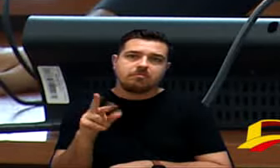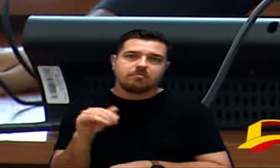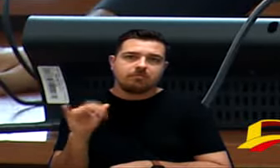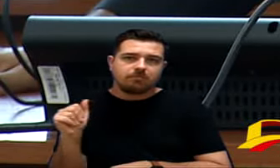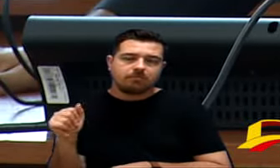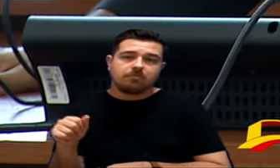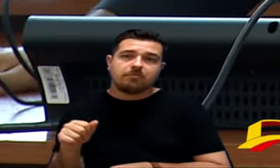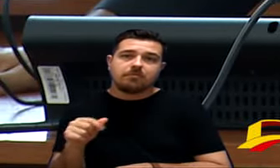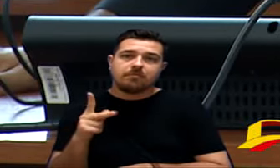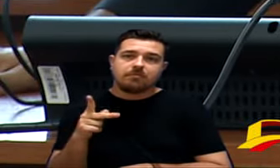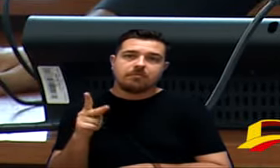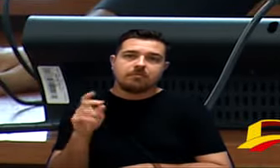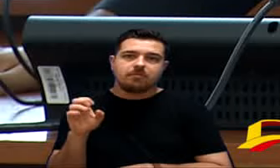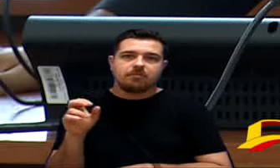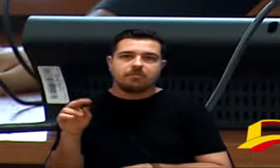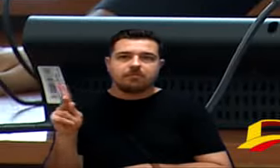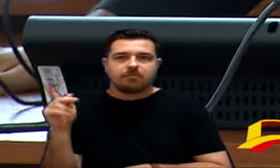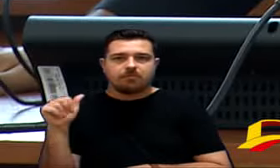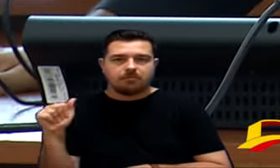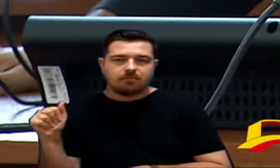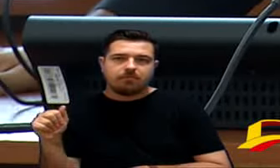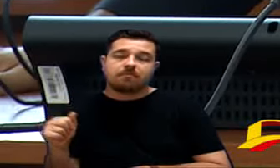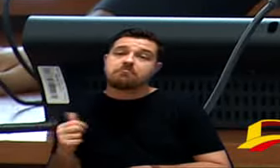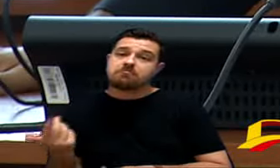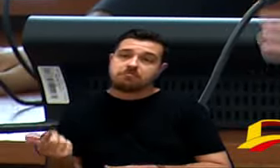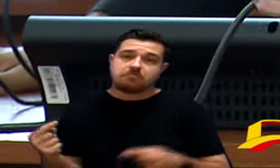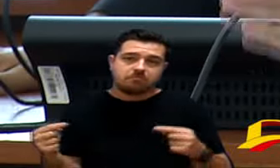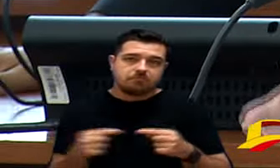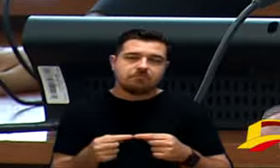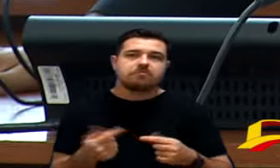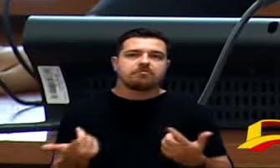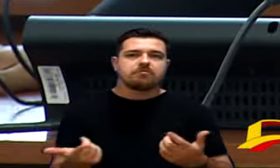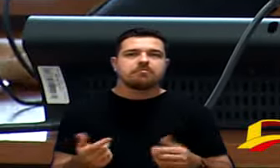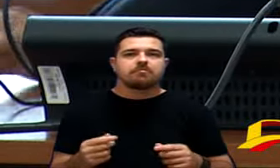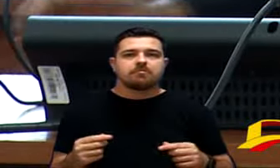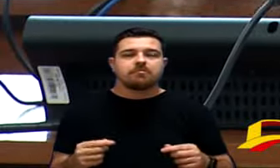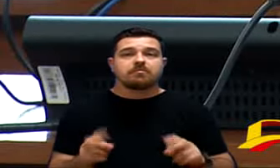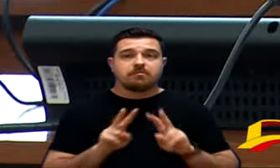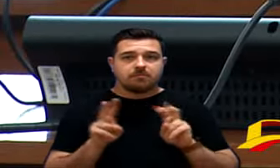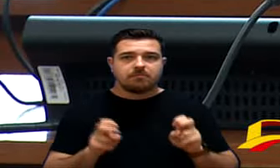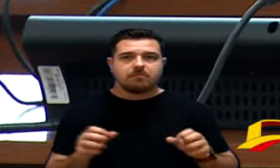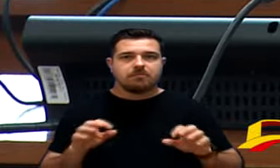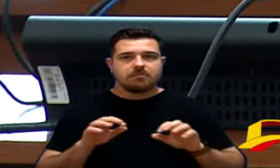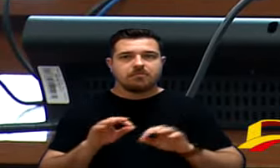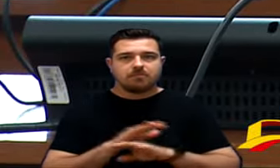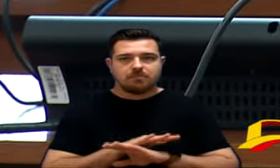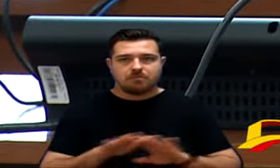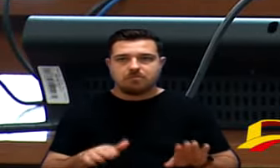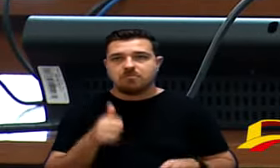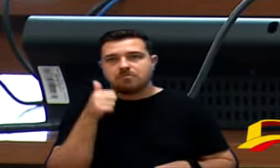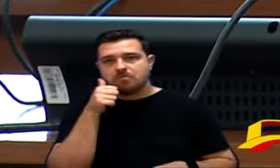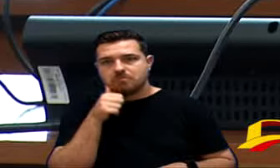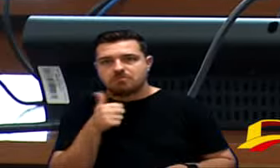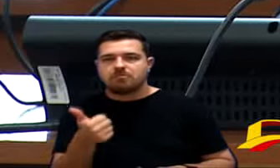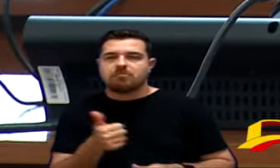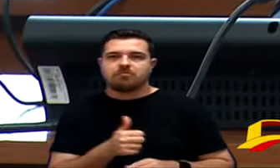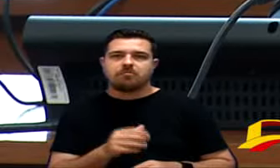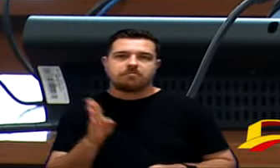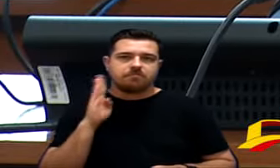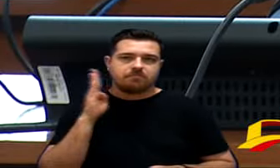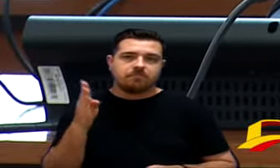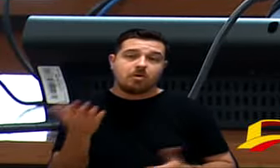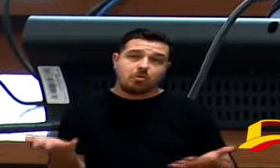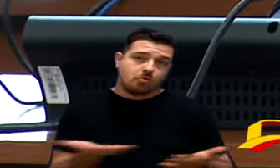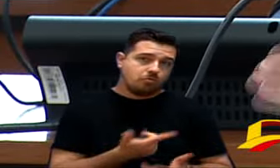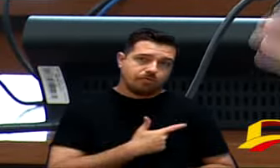Patrulha Maria eh Paz Maria da Penha que vem a tratar esta questão aí da violência doméstica Hoje